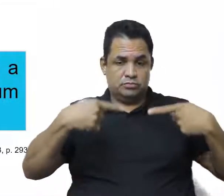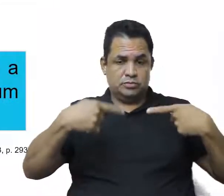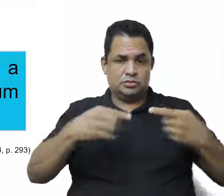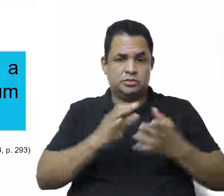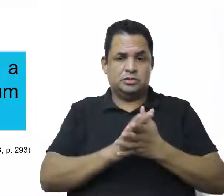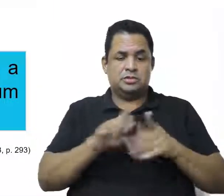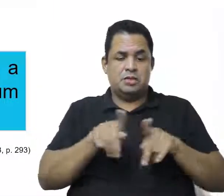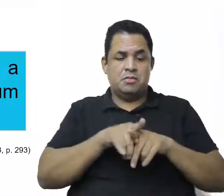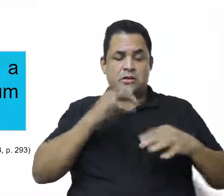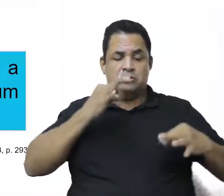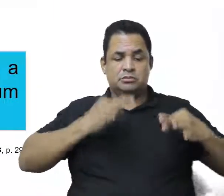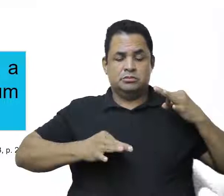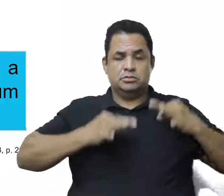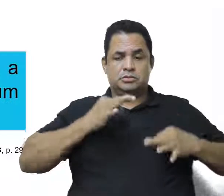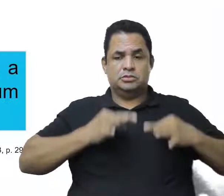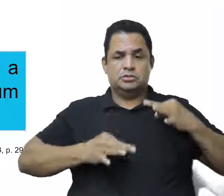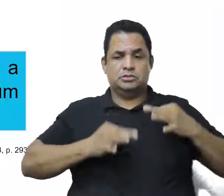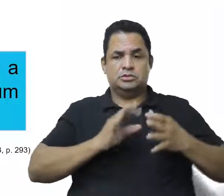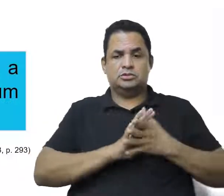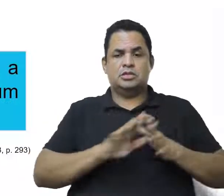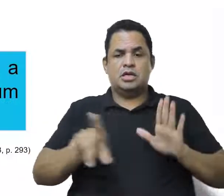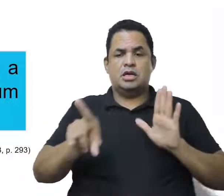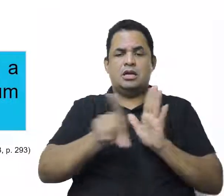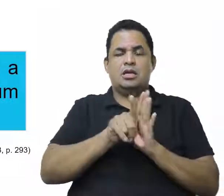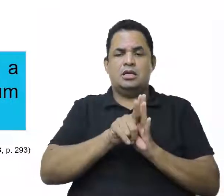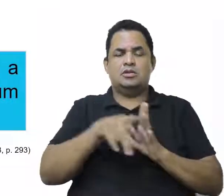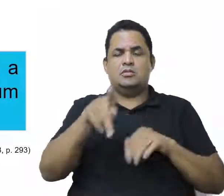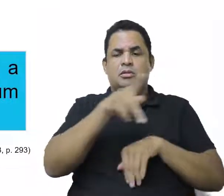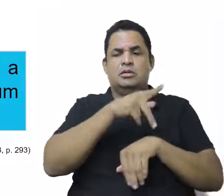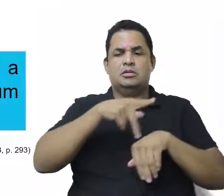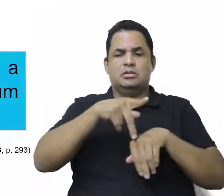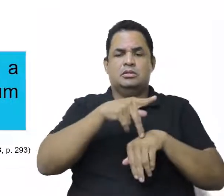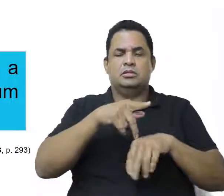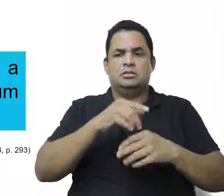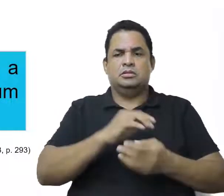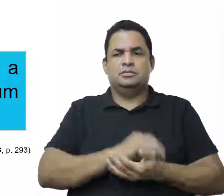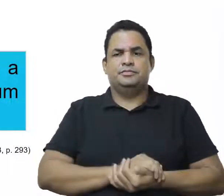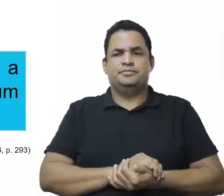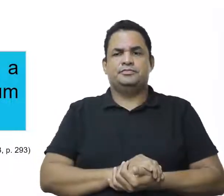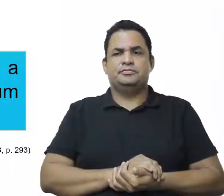vista jurídico das próprias leis do país da qual